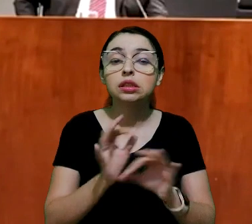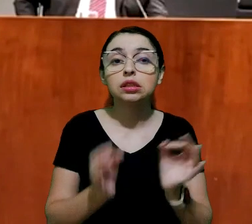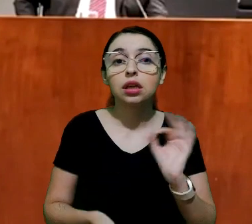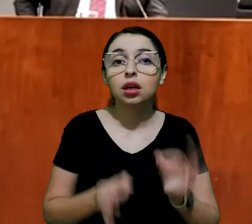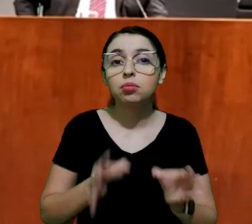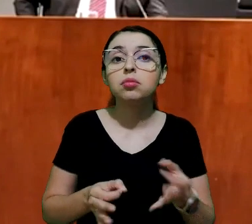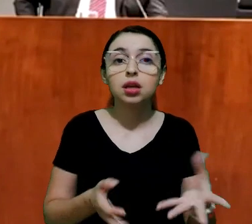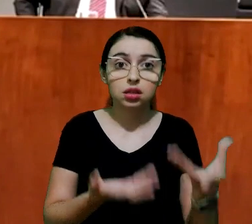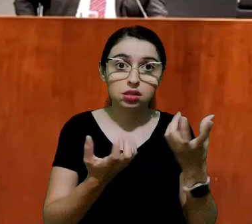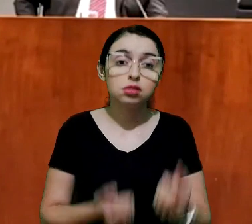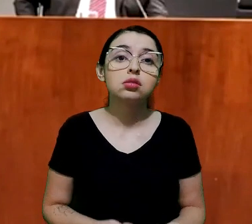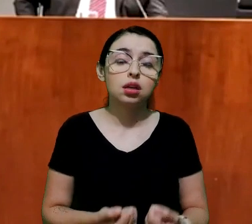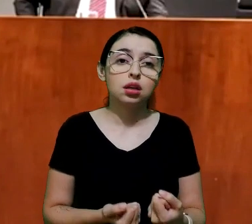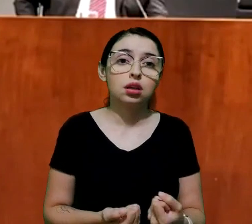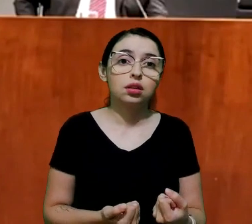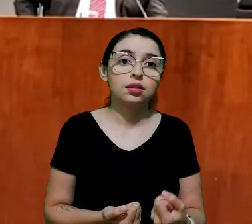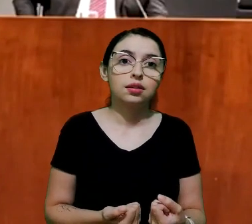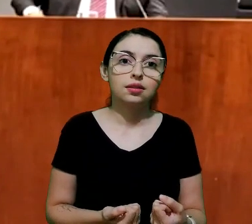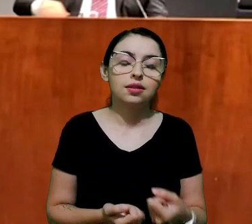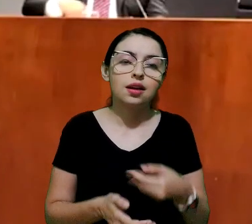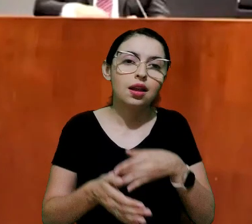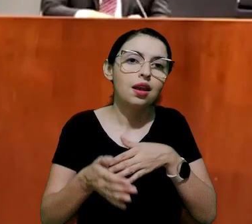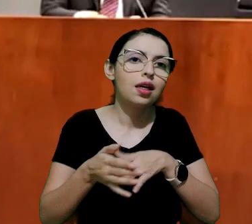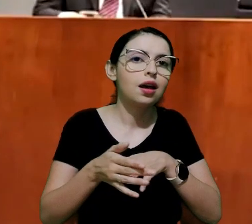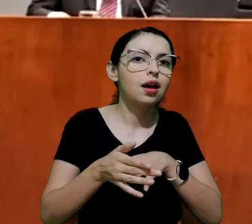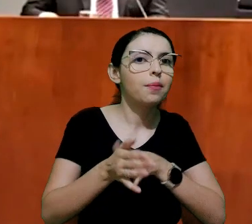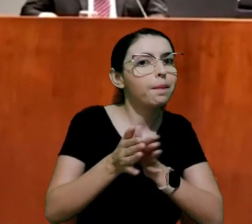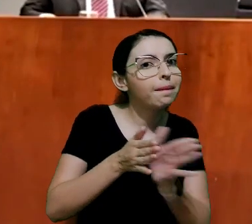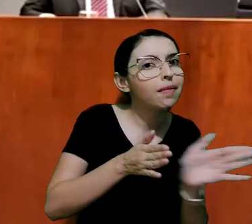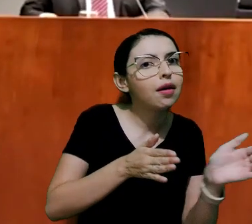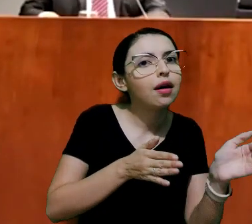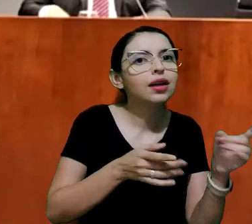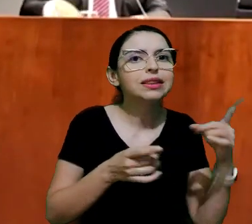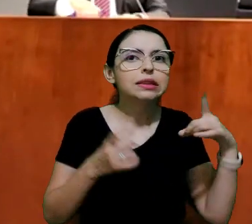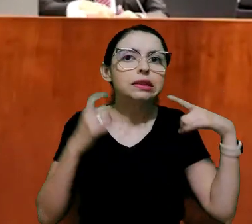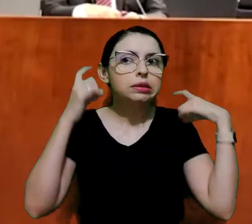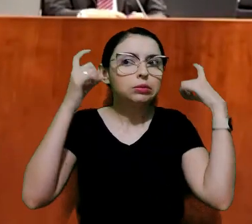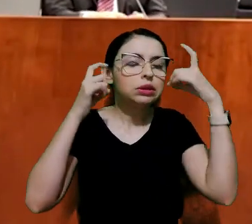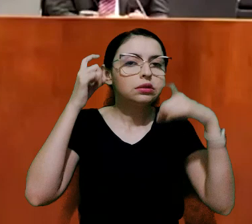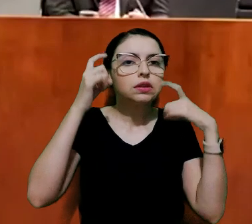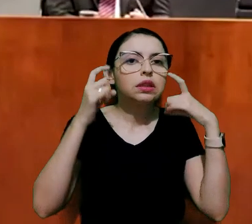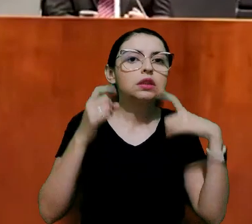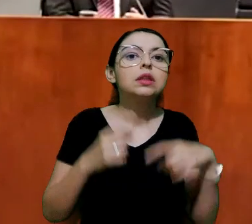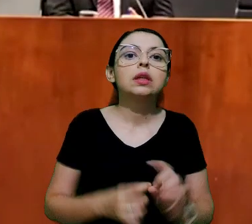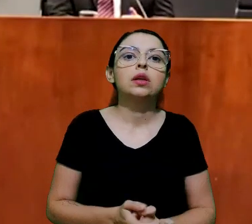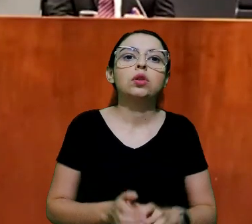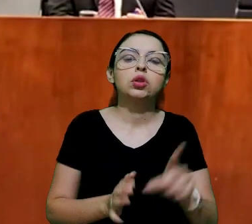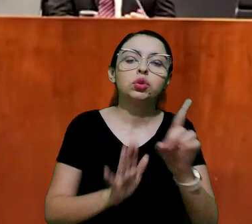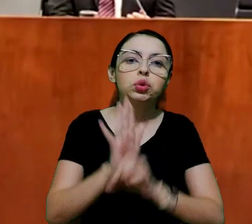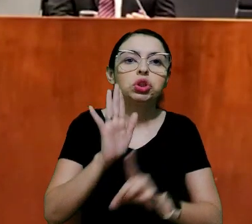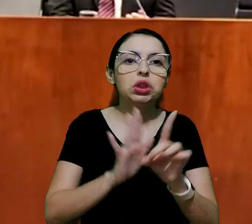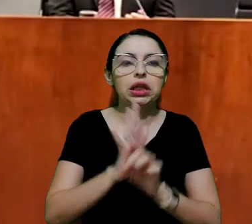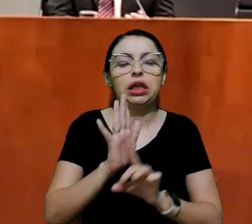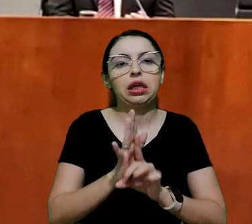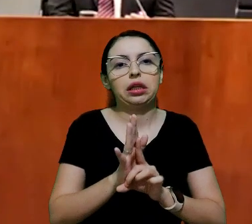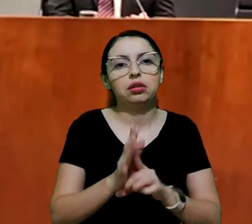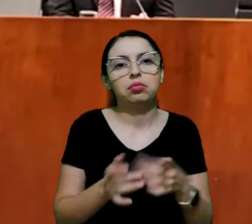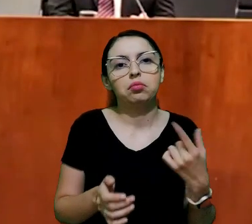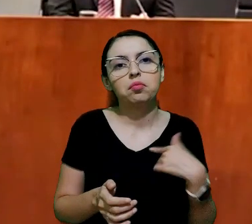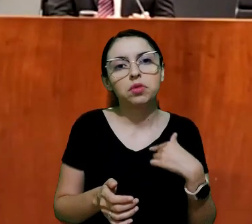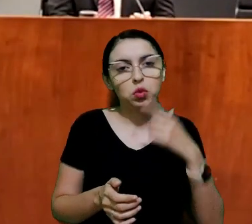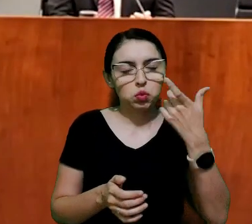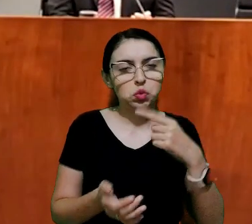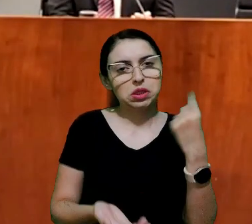estará fazendo uma curva preocupante na lógica do sistema. A mim me parece mais